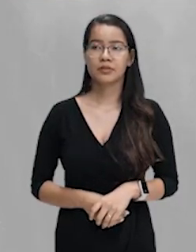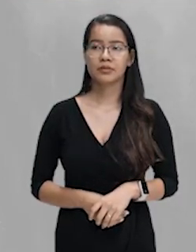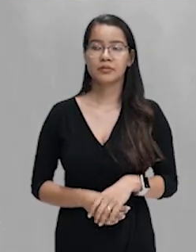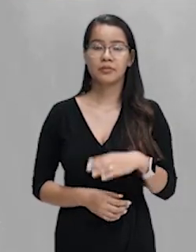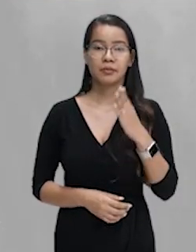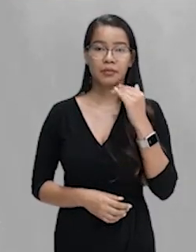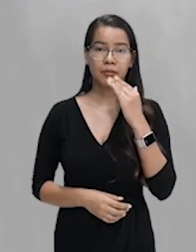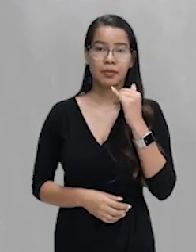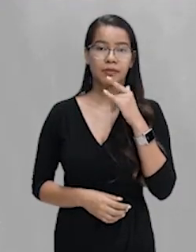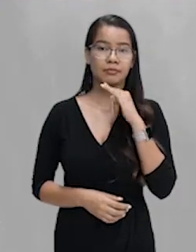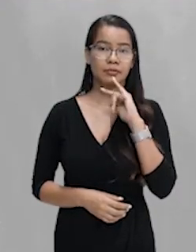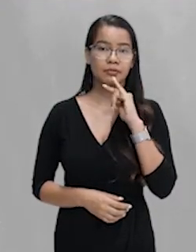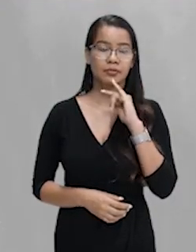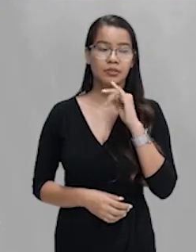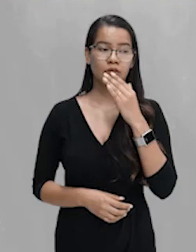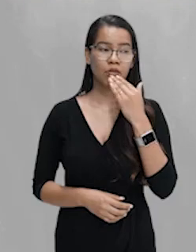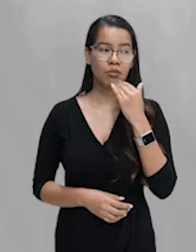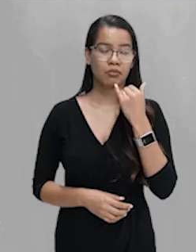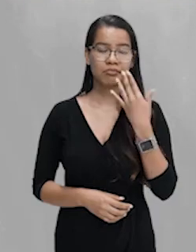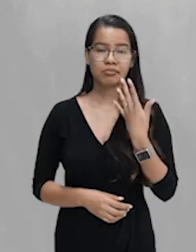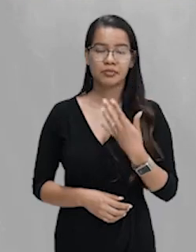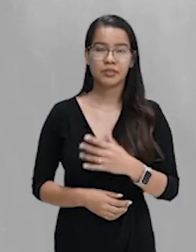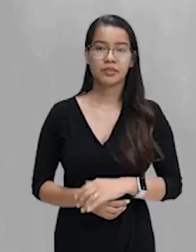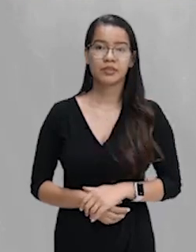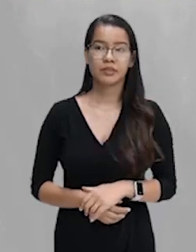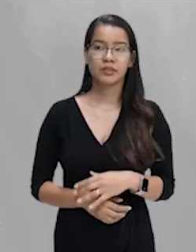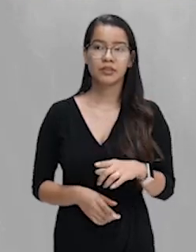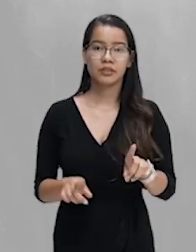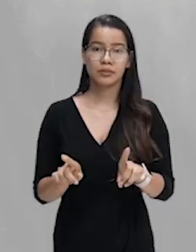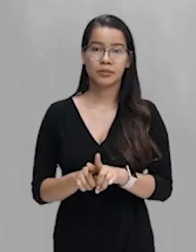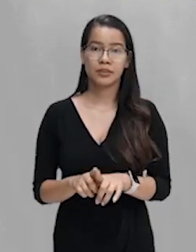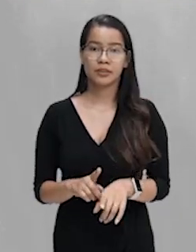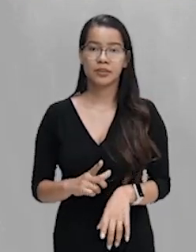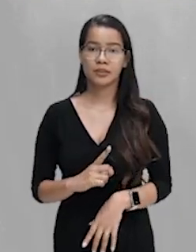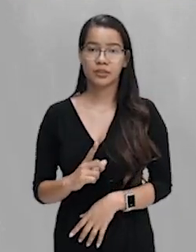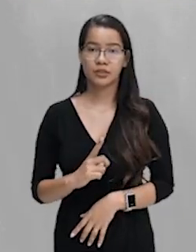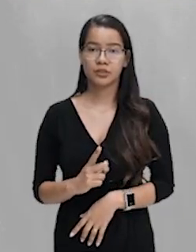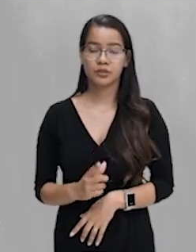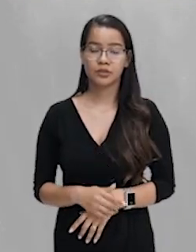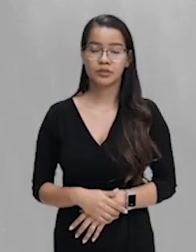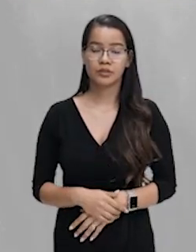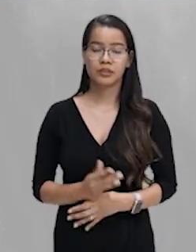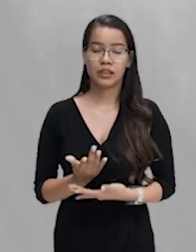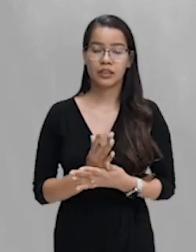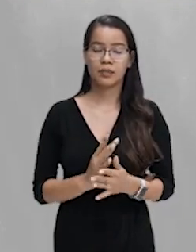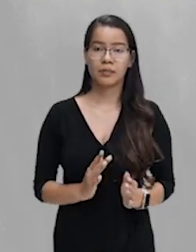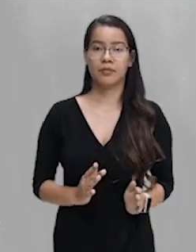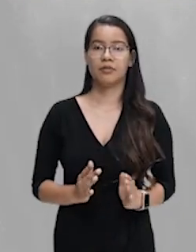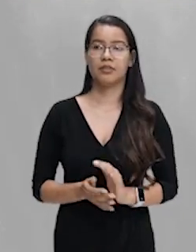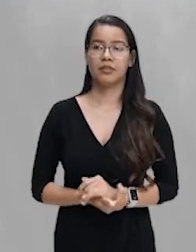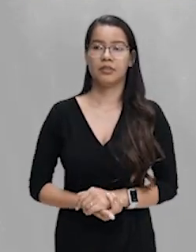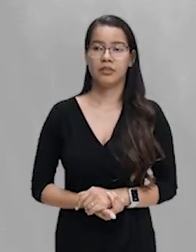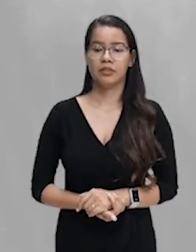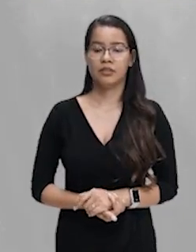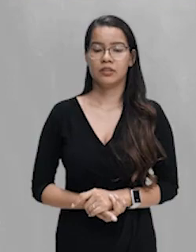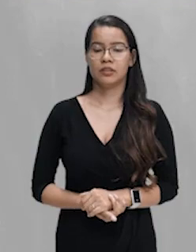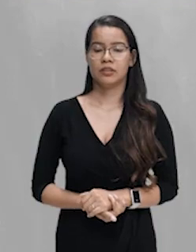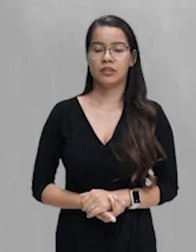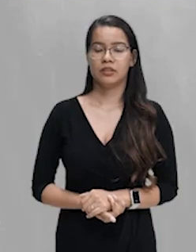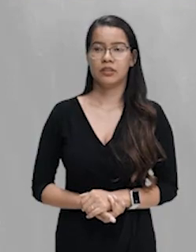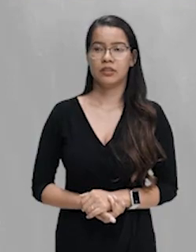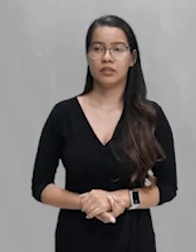Beber, bebido, comer, comido. E tenho também a terminação IR